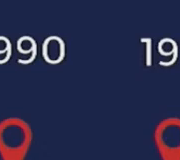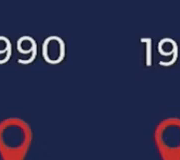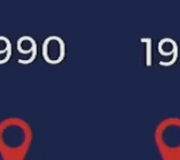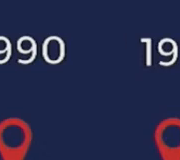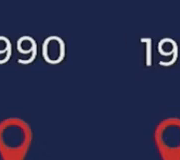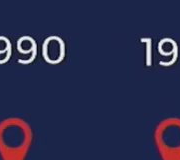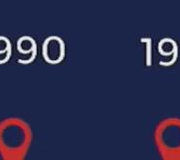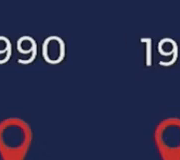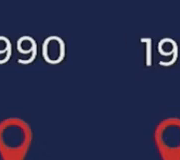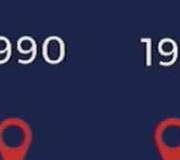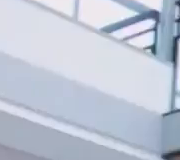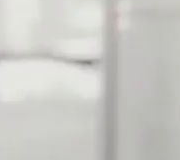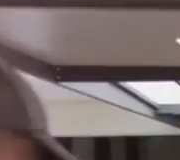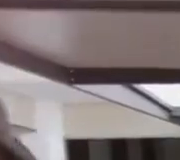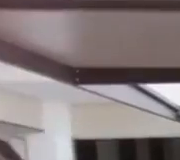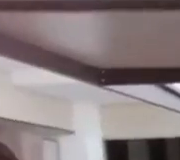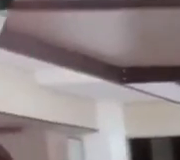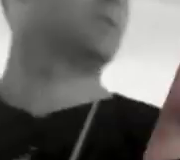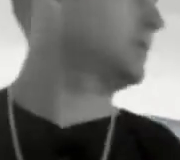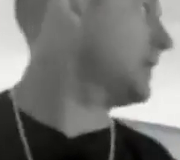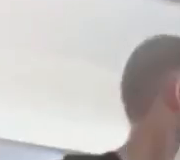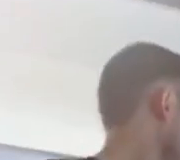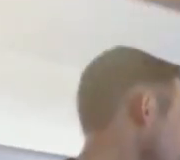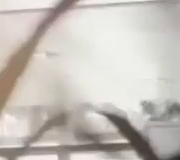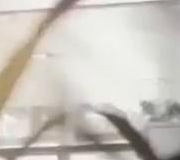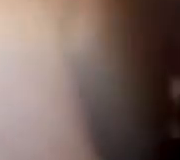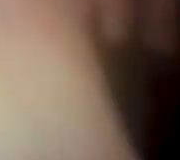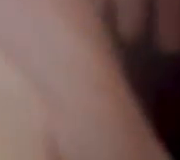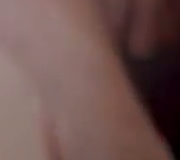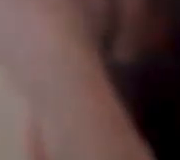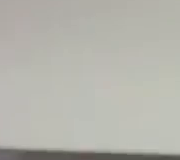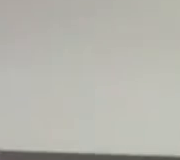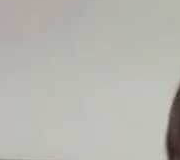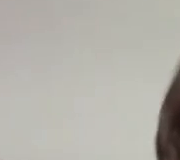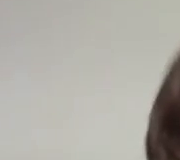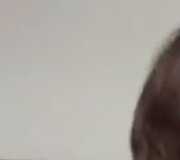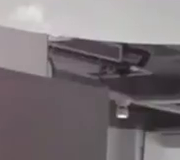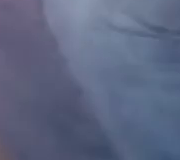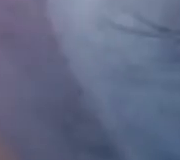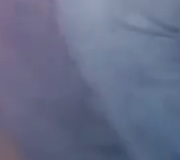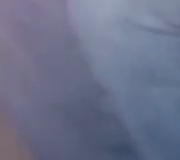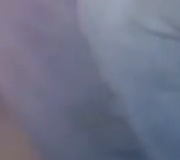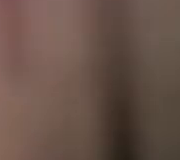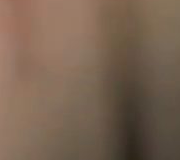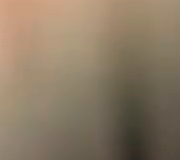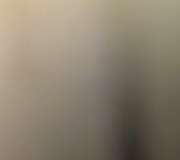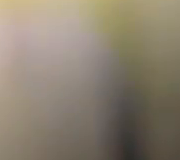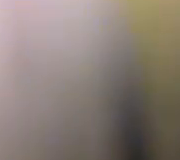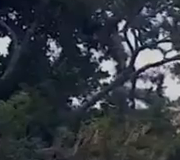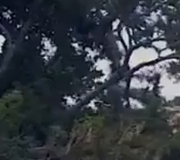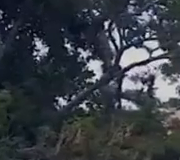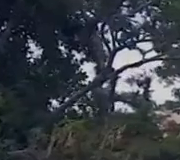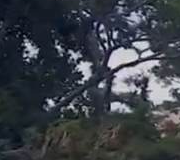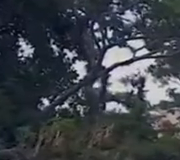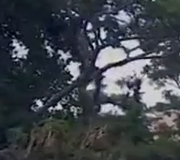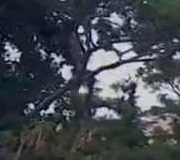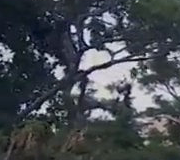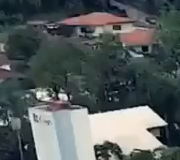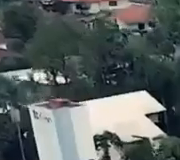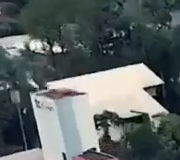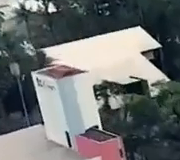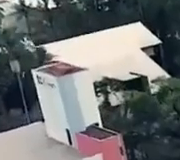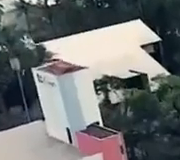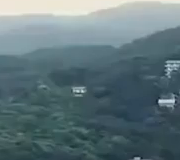e inovação. Agora, começamos a contagem regressiva rumo aos 25 anos e queremos chegar